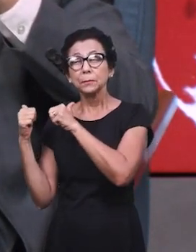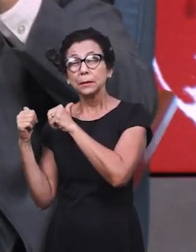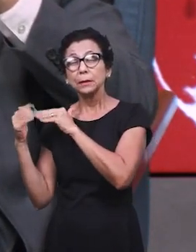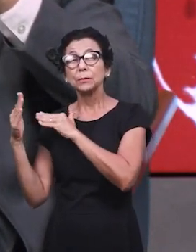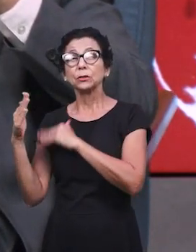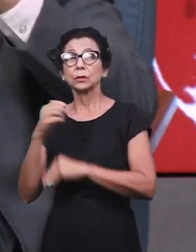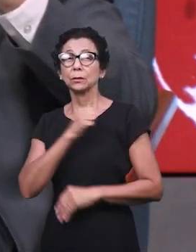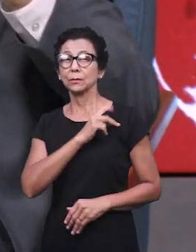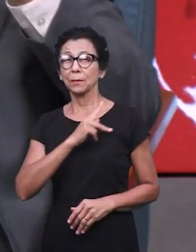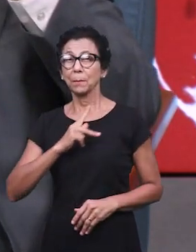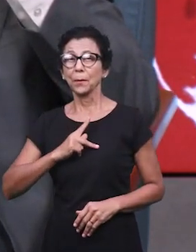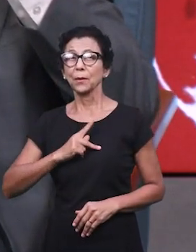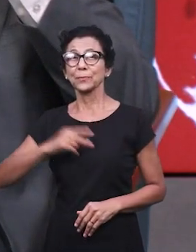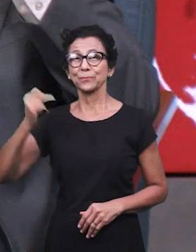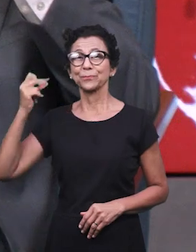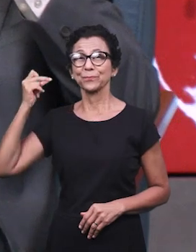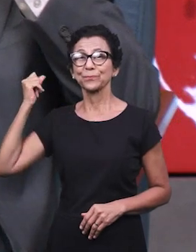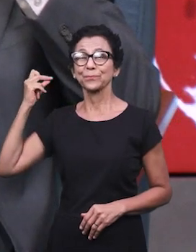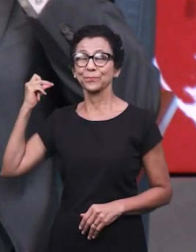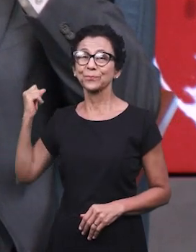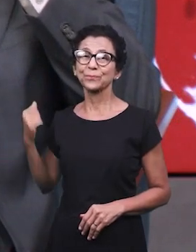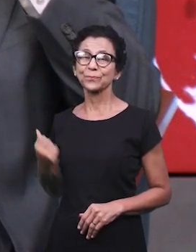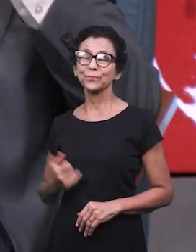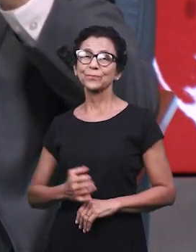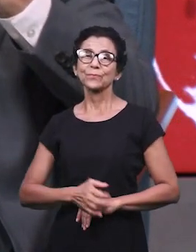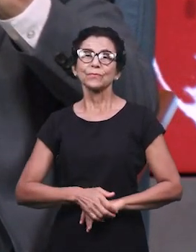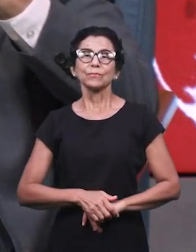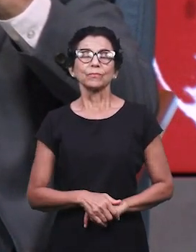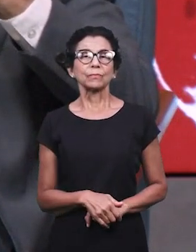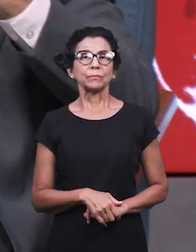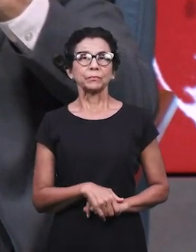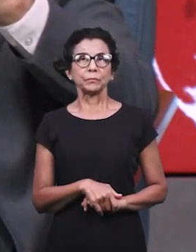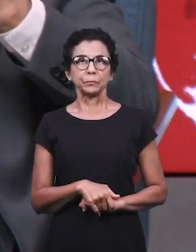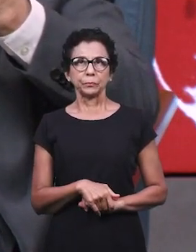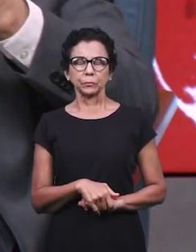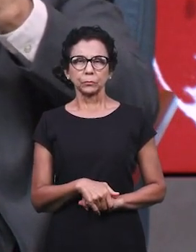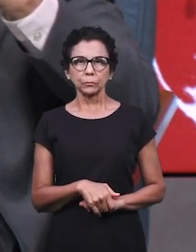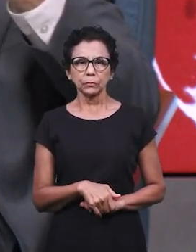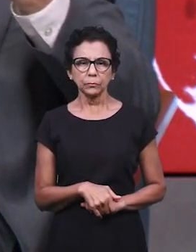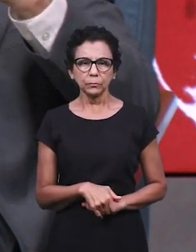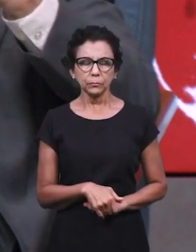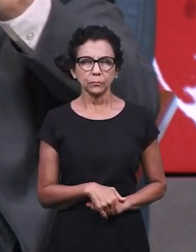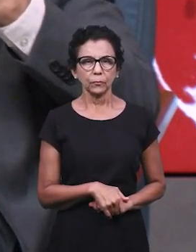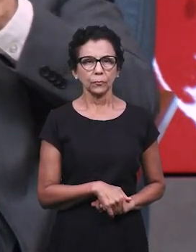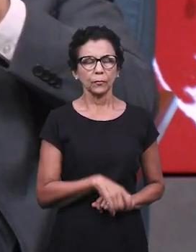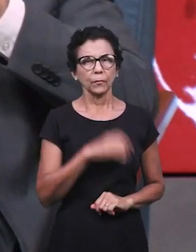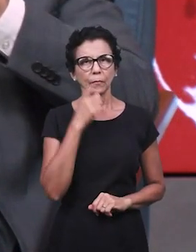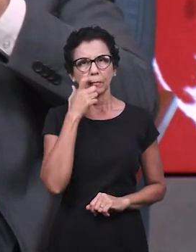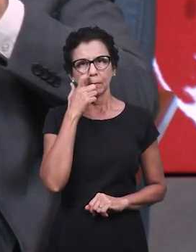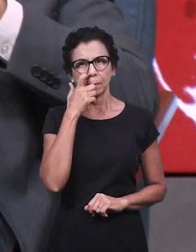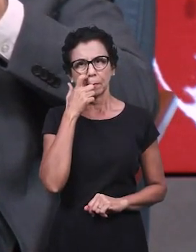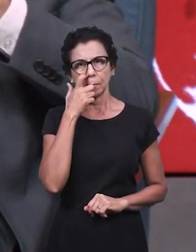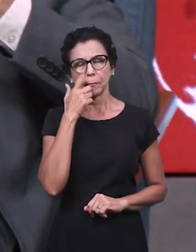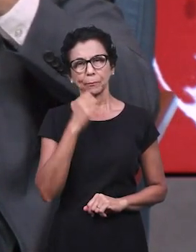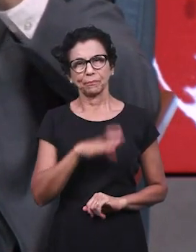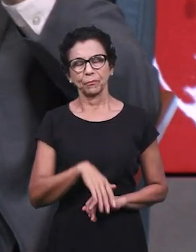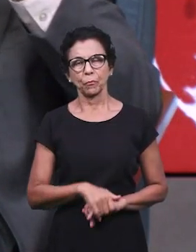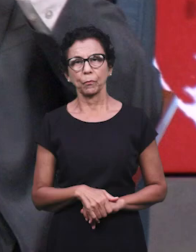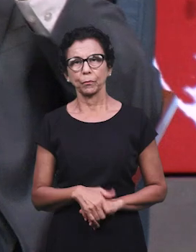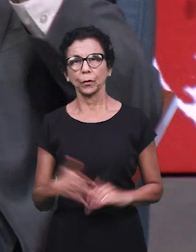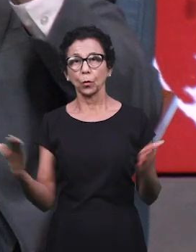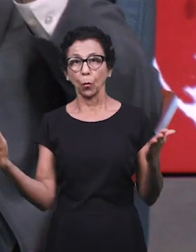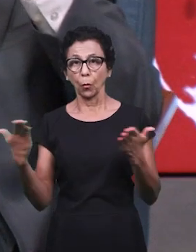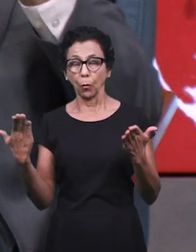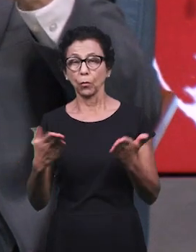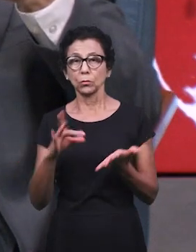primitiva. Quando nós olhamos, é por isso que os homens, os servos que Deus tem levantado no nosso